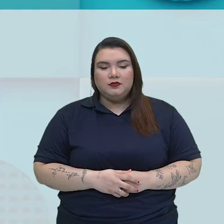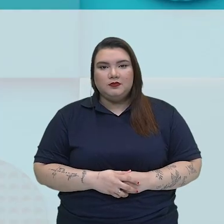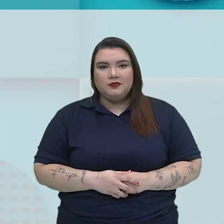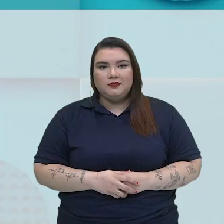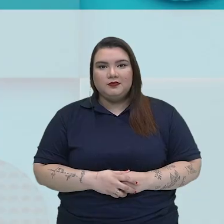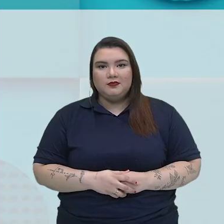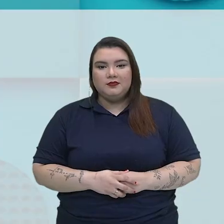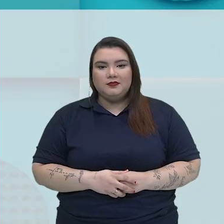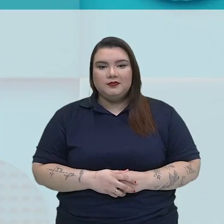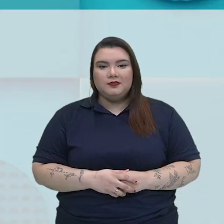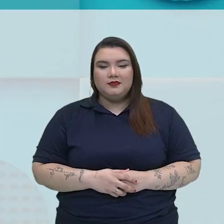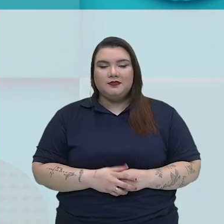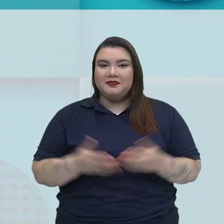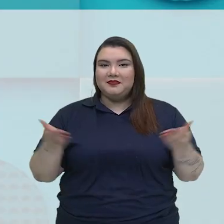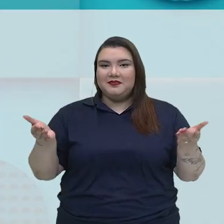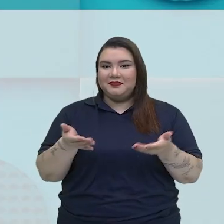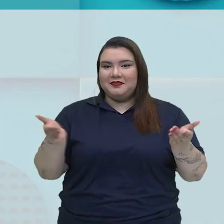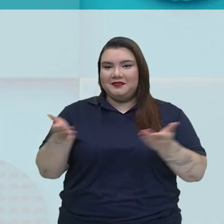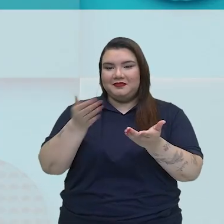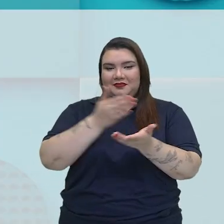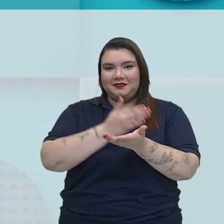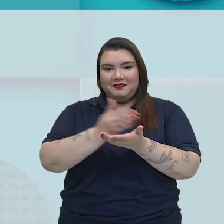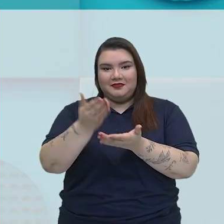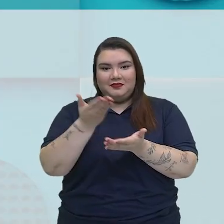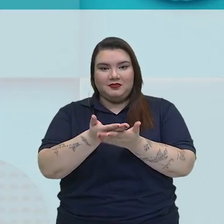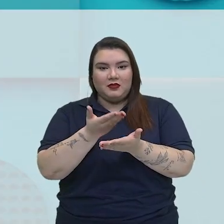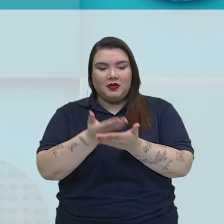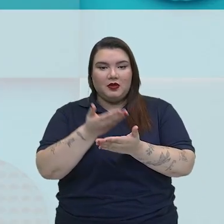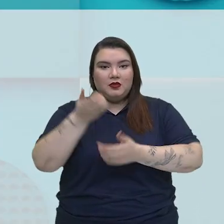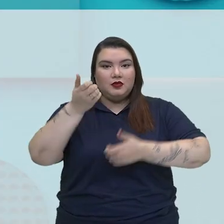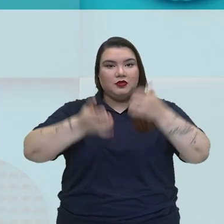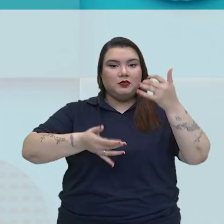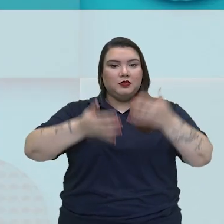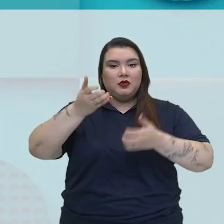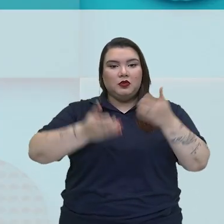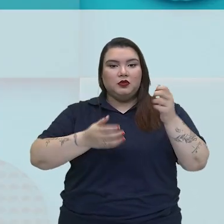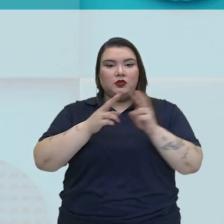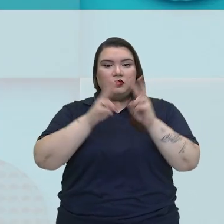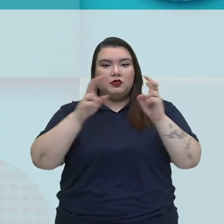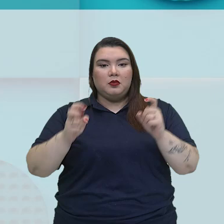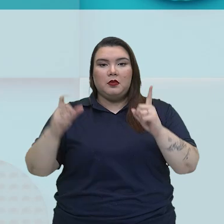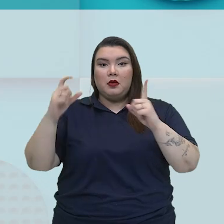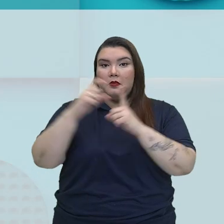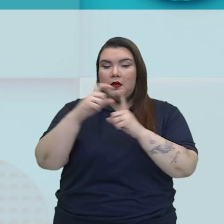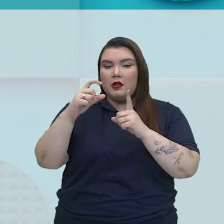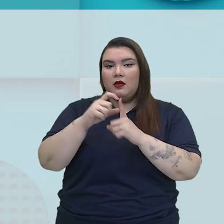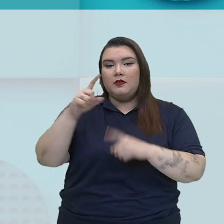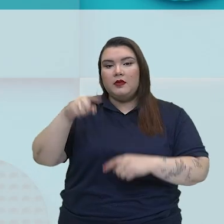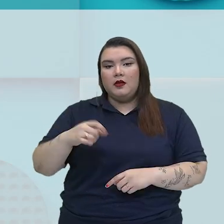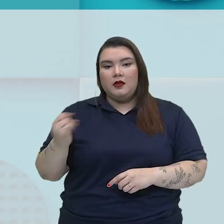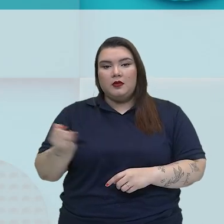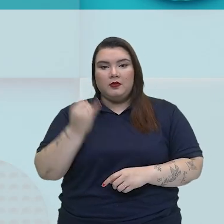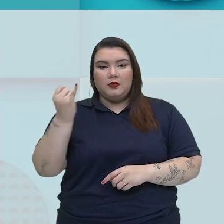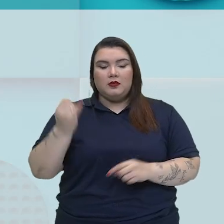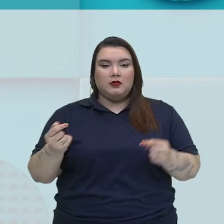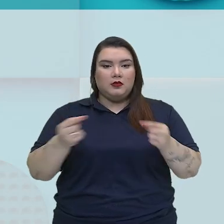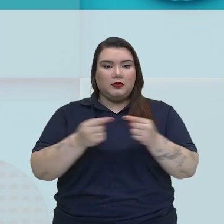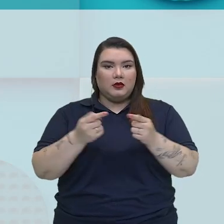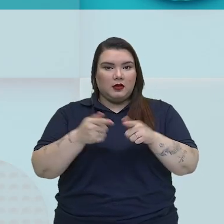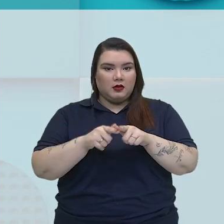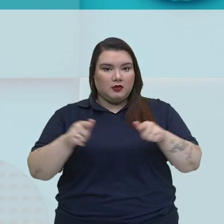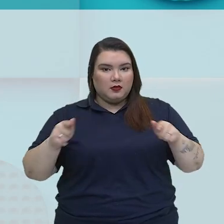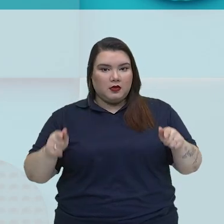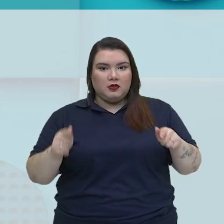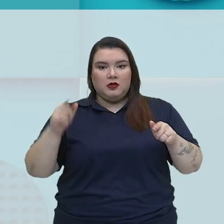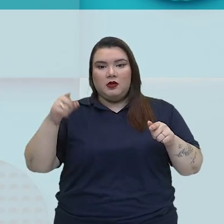So, let's start our class. Vamos começar nossa aula falando sobre uma palavrinha que é muito importante na gramática. Na